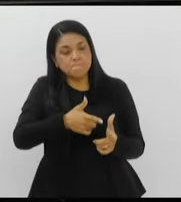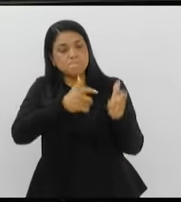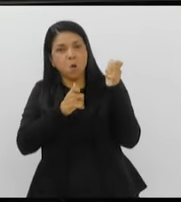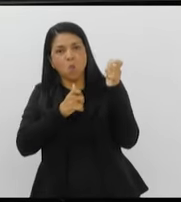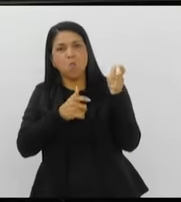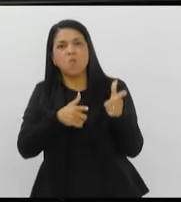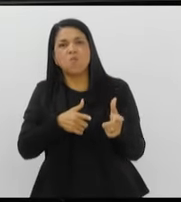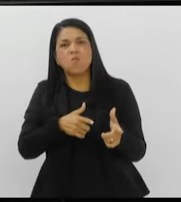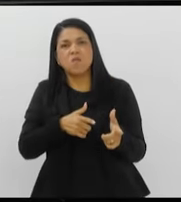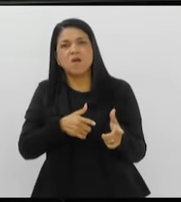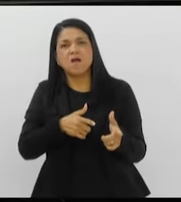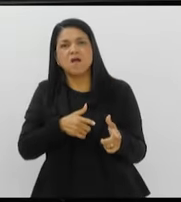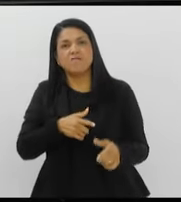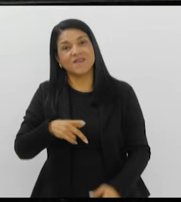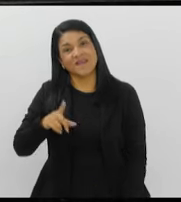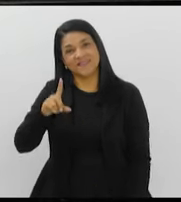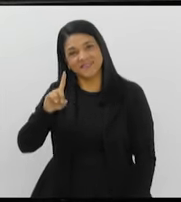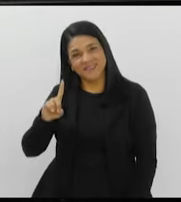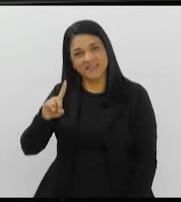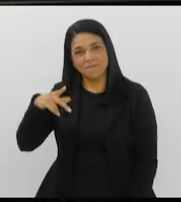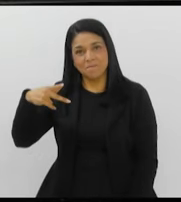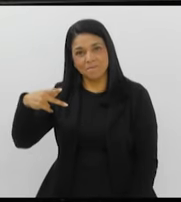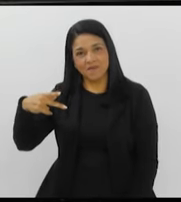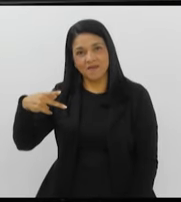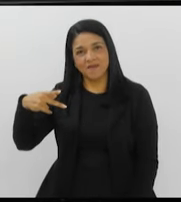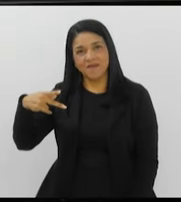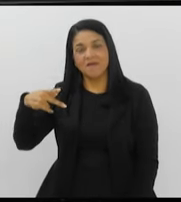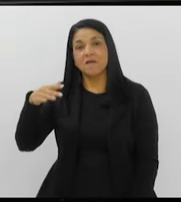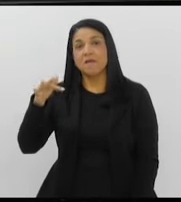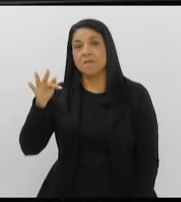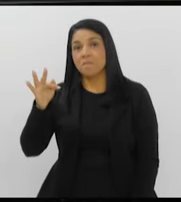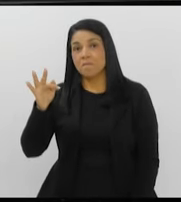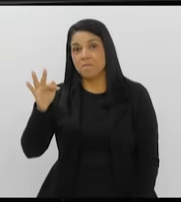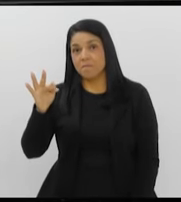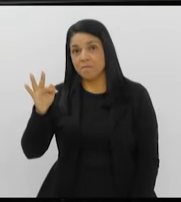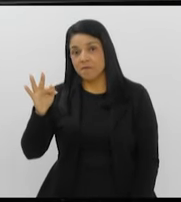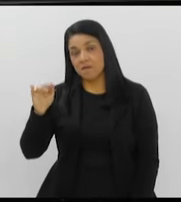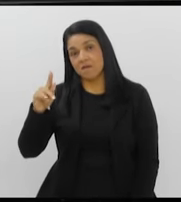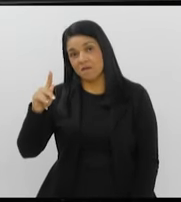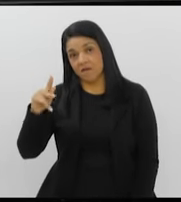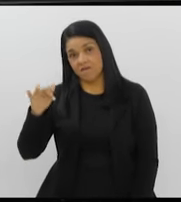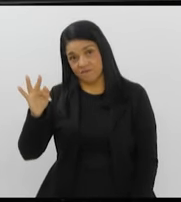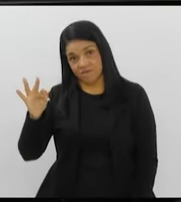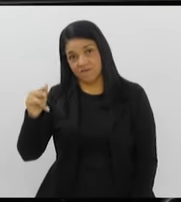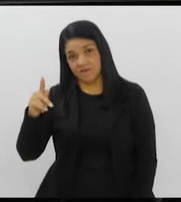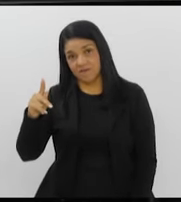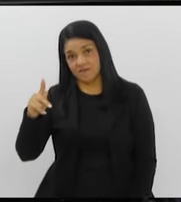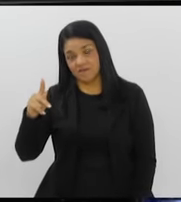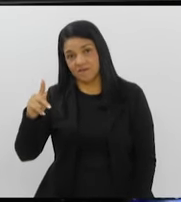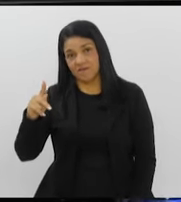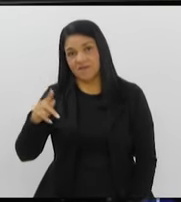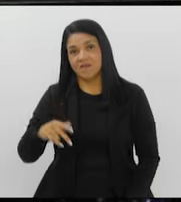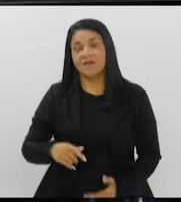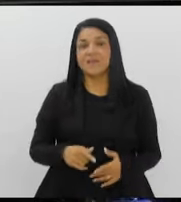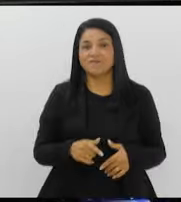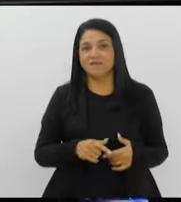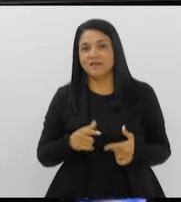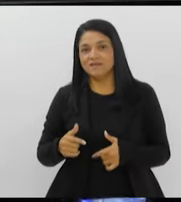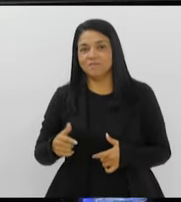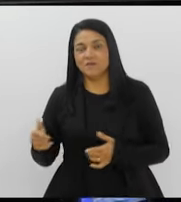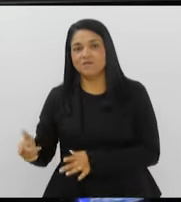foi também a DPF. É, vocês estão certos. Não foram somente os traficantes que